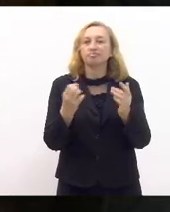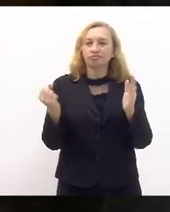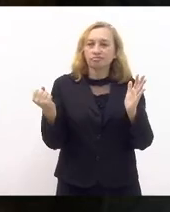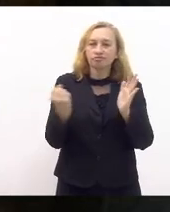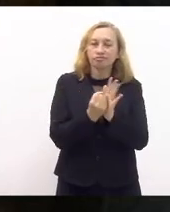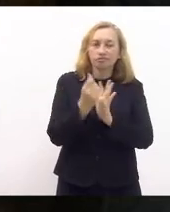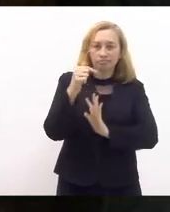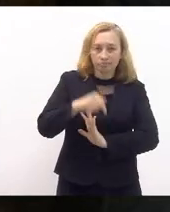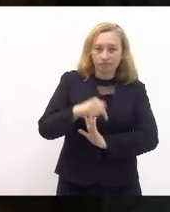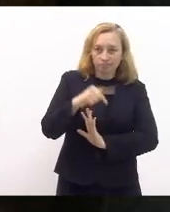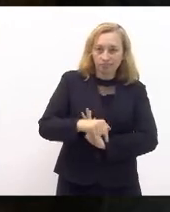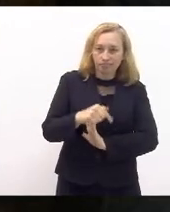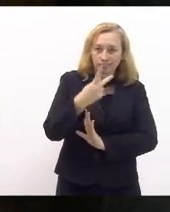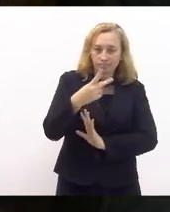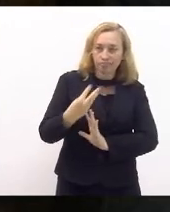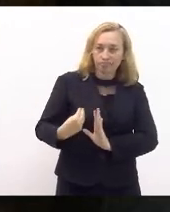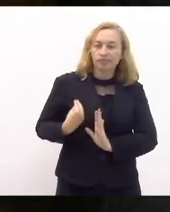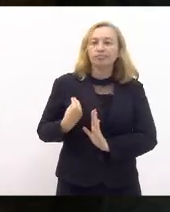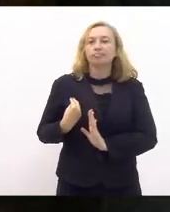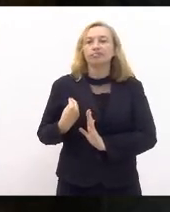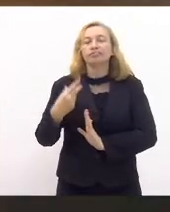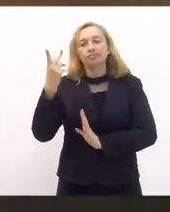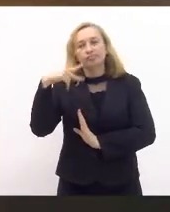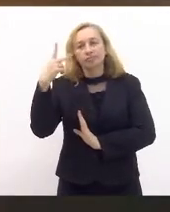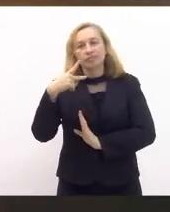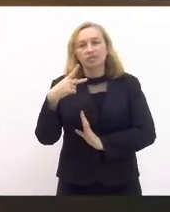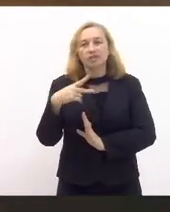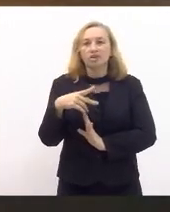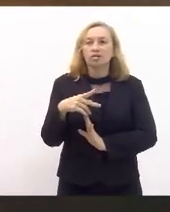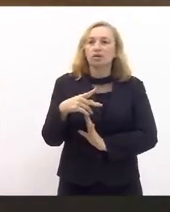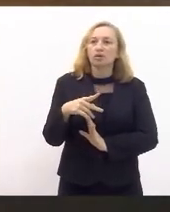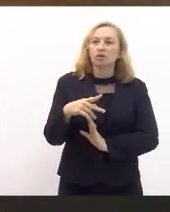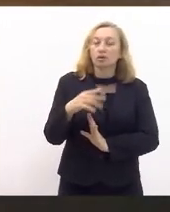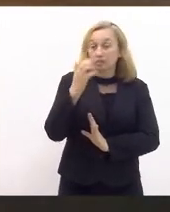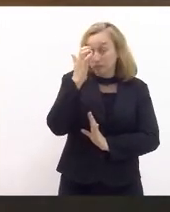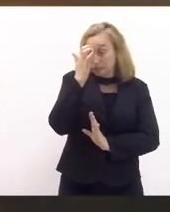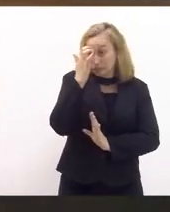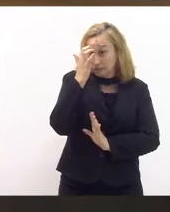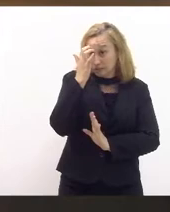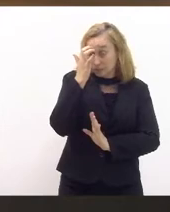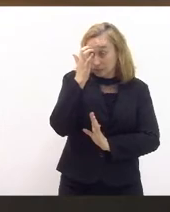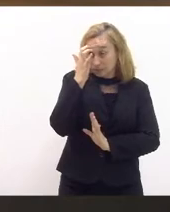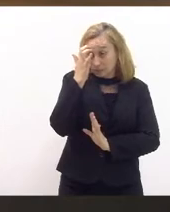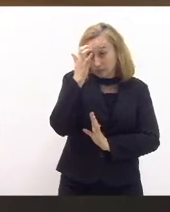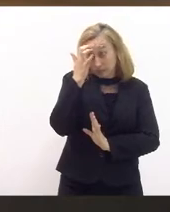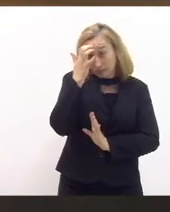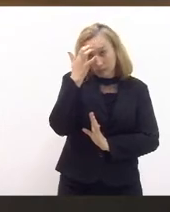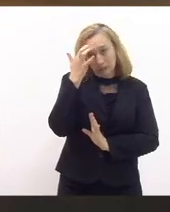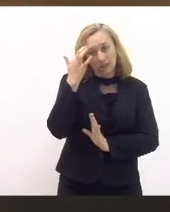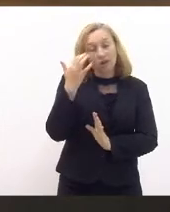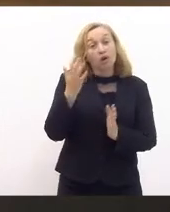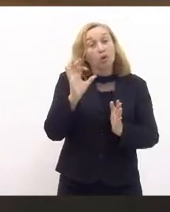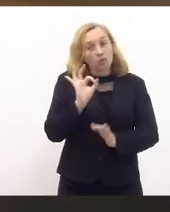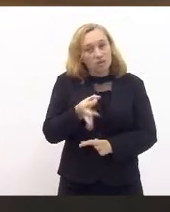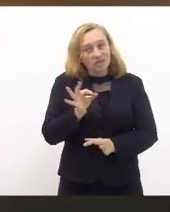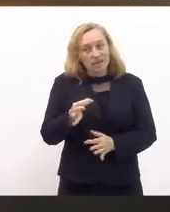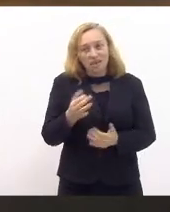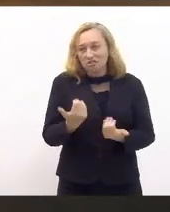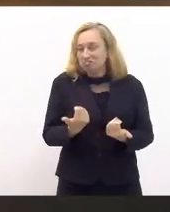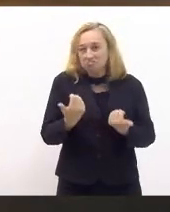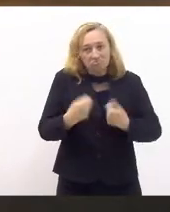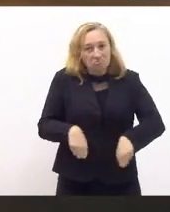do Parlamento, acho que chegou-se a um bom termo. É óbvio que o ideal era que não se precisasse de um regime, esse é o mundo